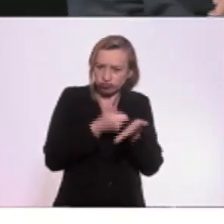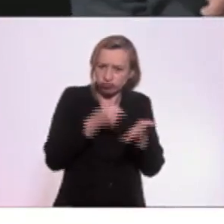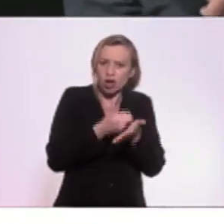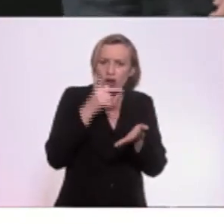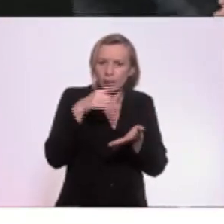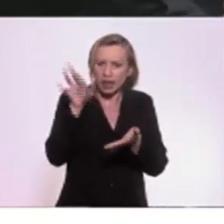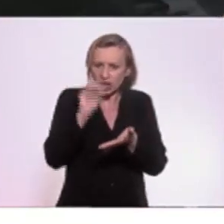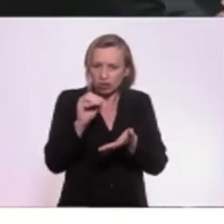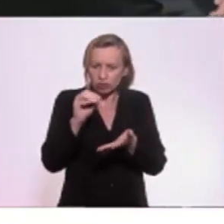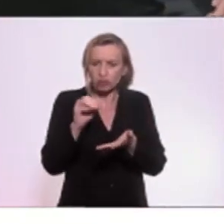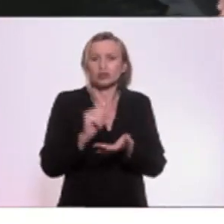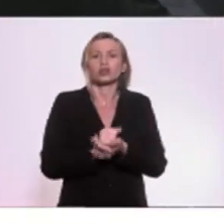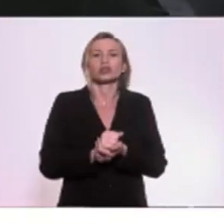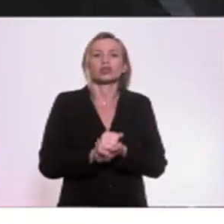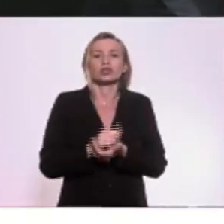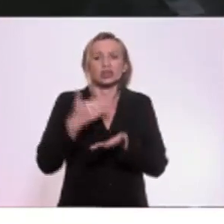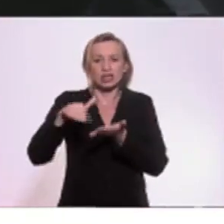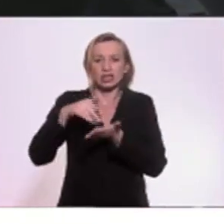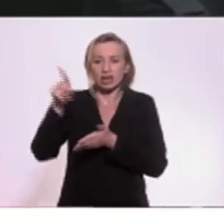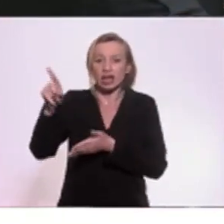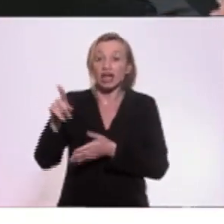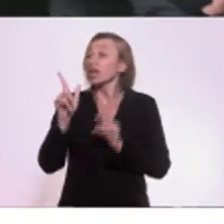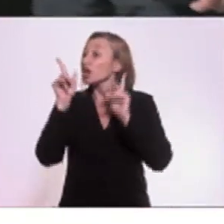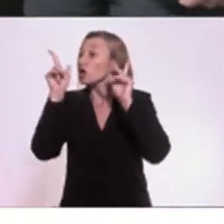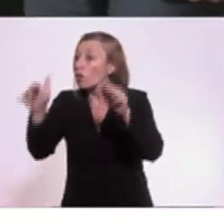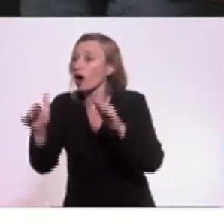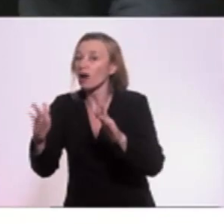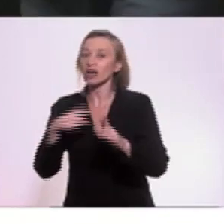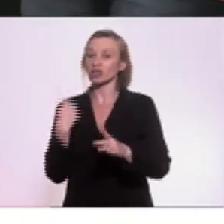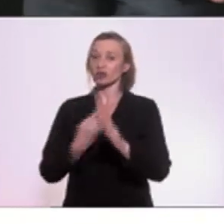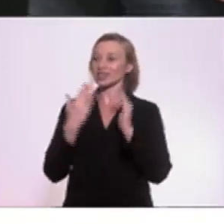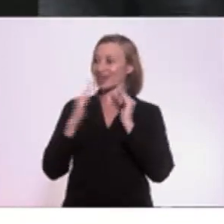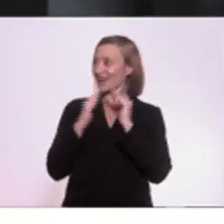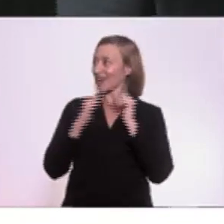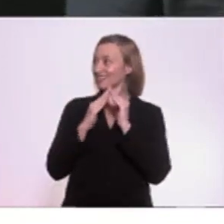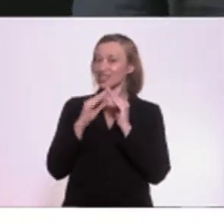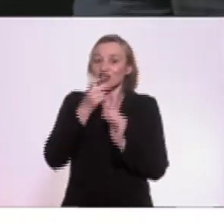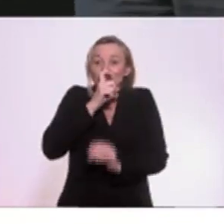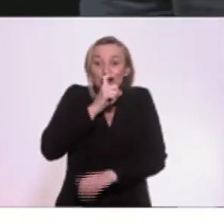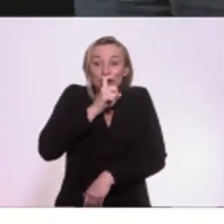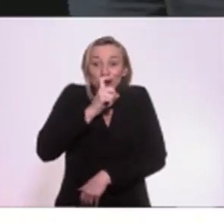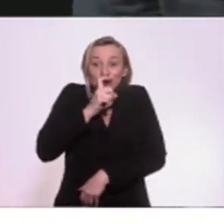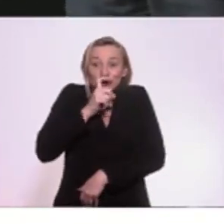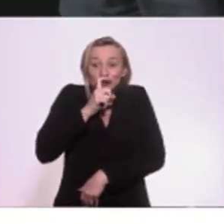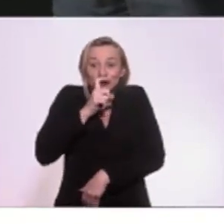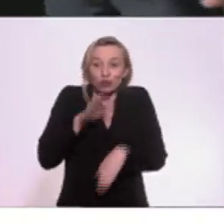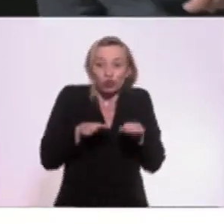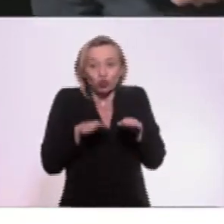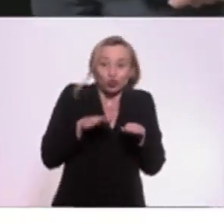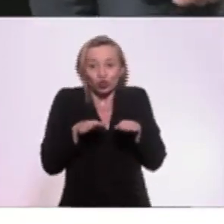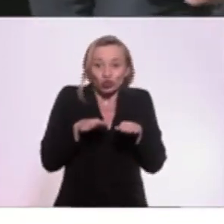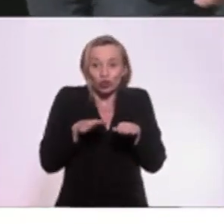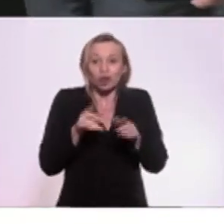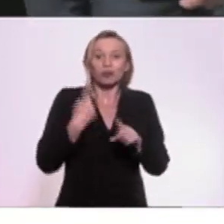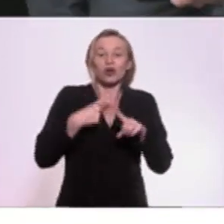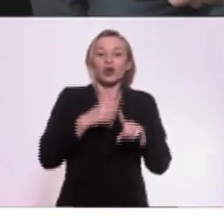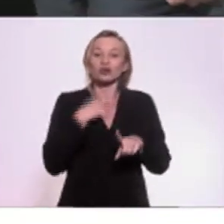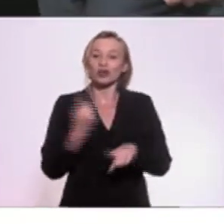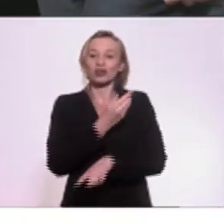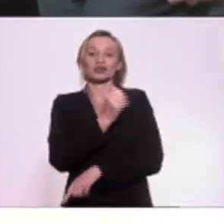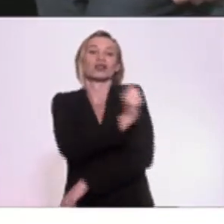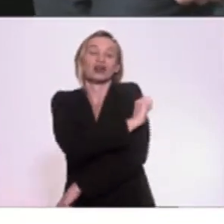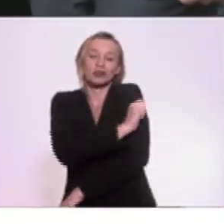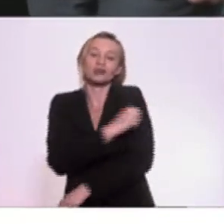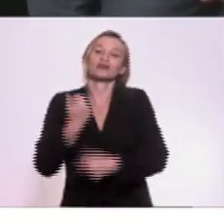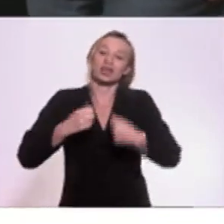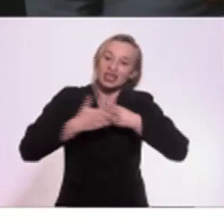Pedro Fernandes, que seja igual da nossa casa aqui, bem gelado, igual do plenário, porque os nossos alunos merecem todo o